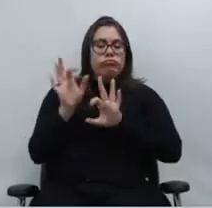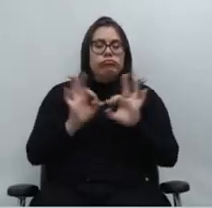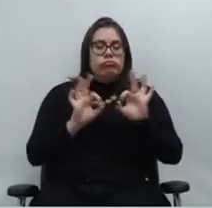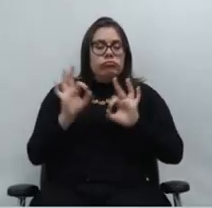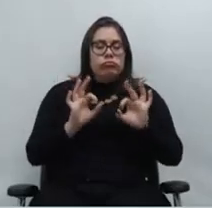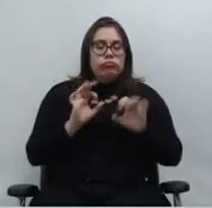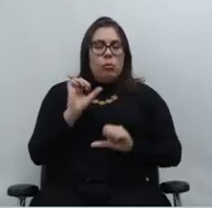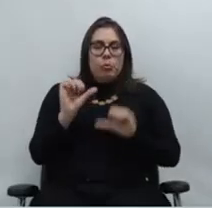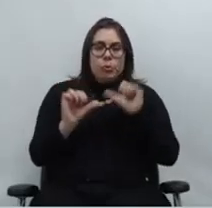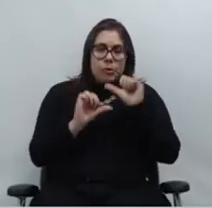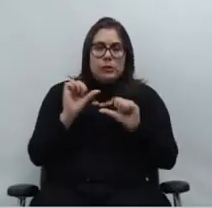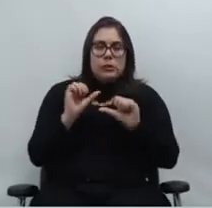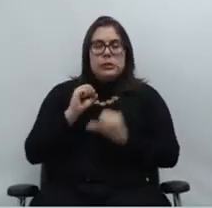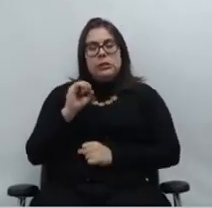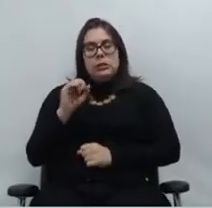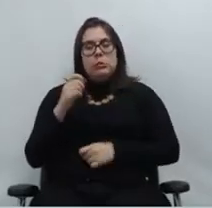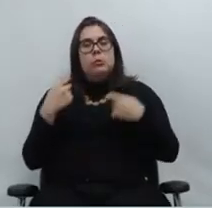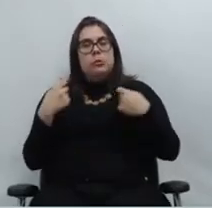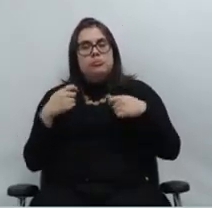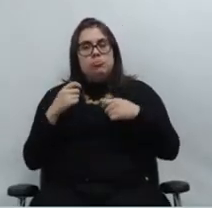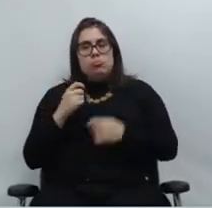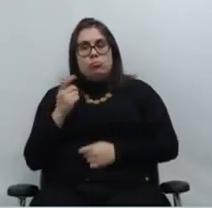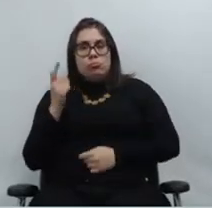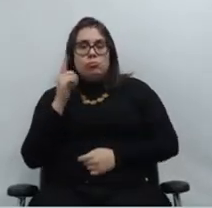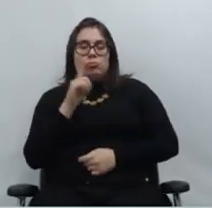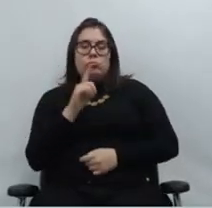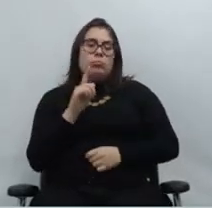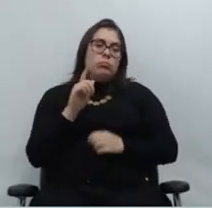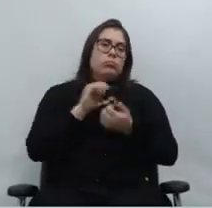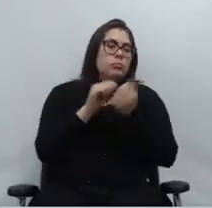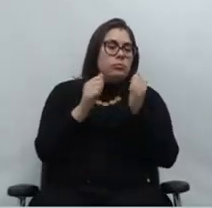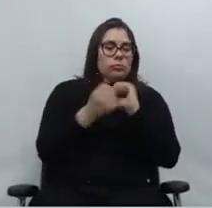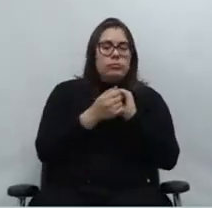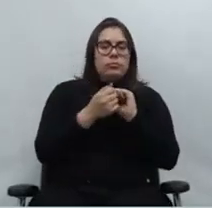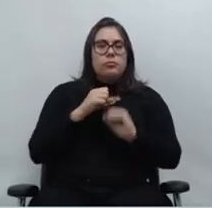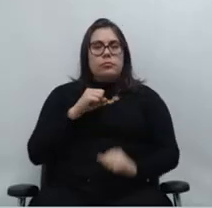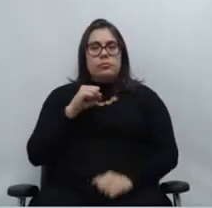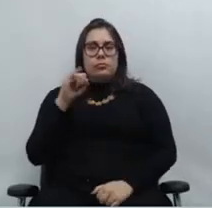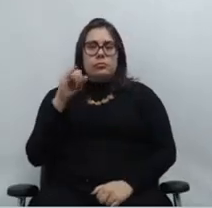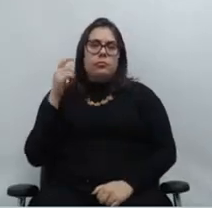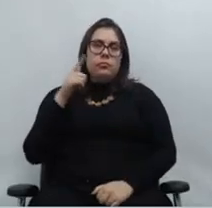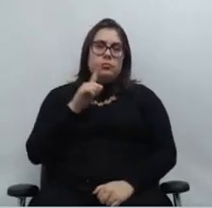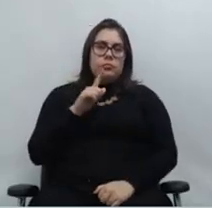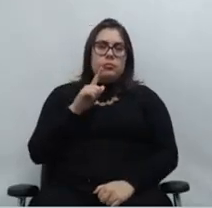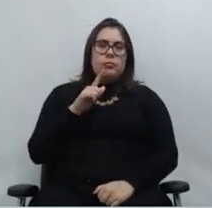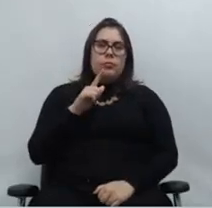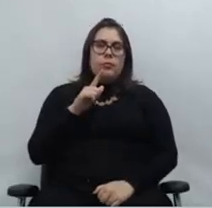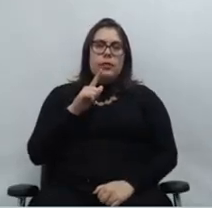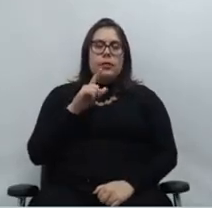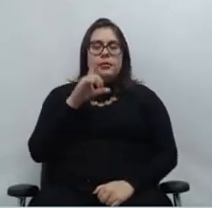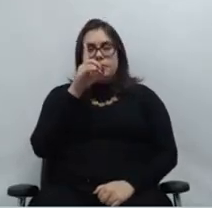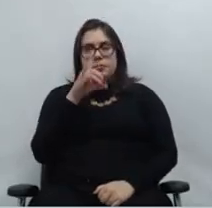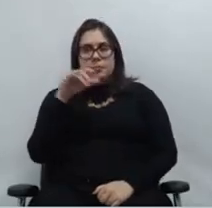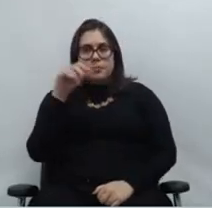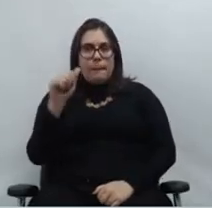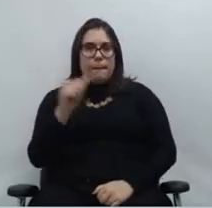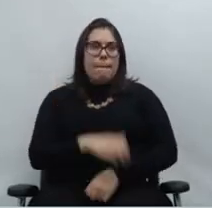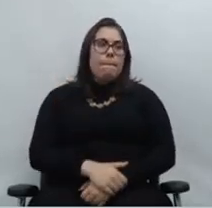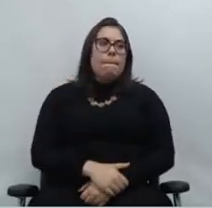alteração, vendo se precisa de fazer mais alguma outra alteração nesse ato de adequação e se tem algum outro arcabouço dessa data.